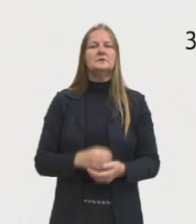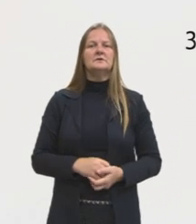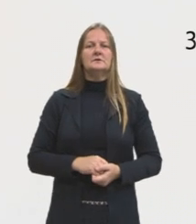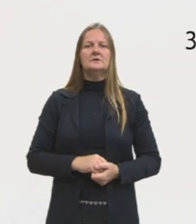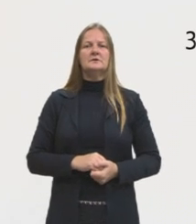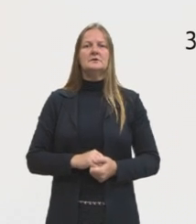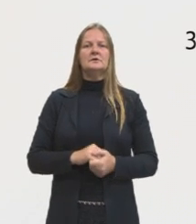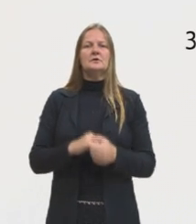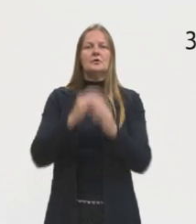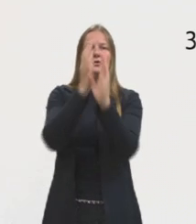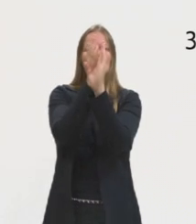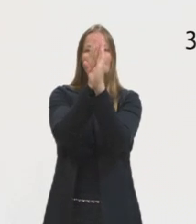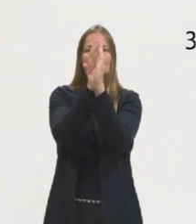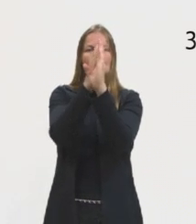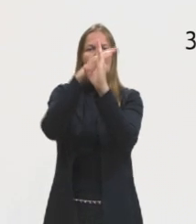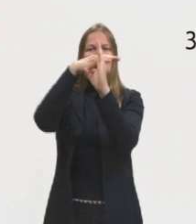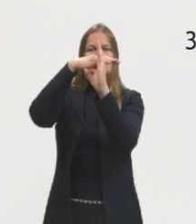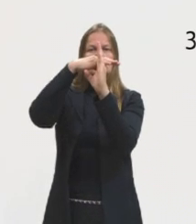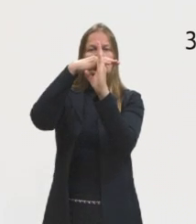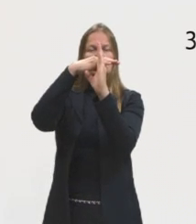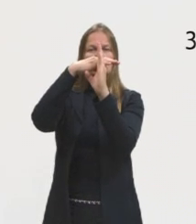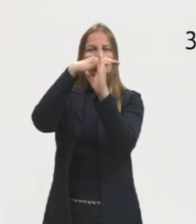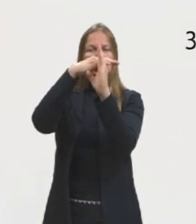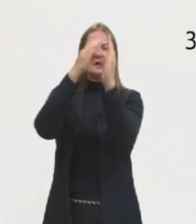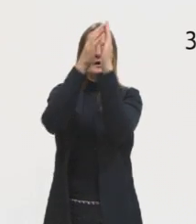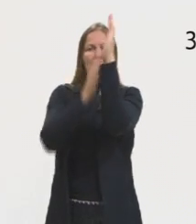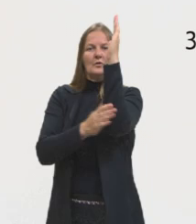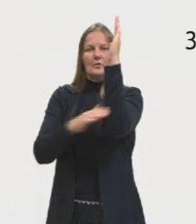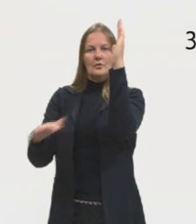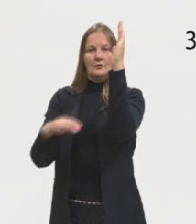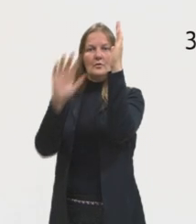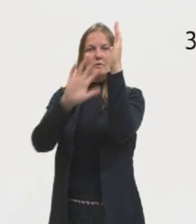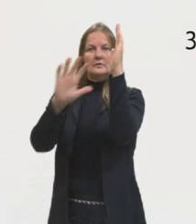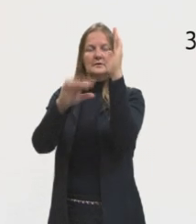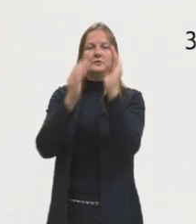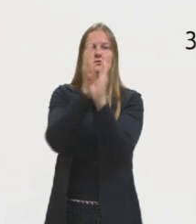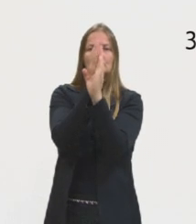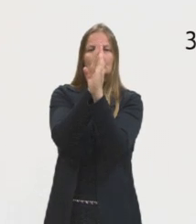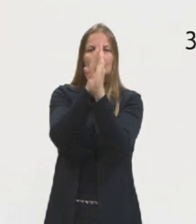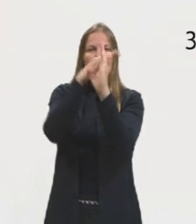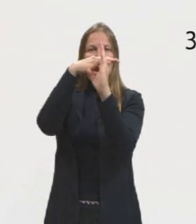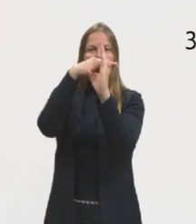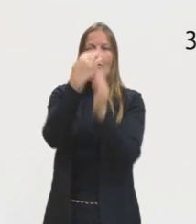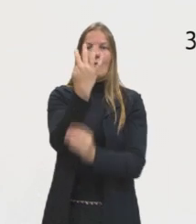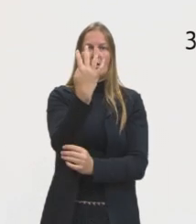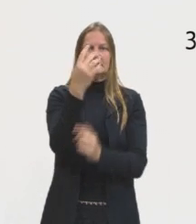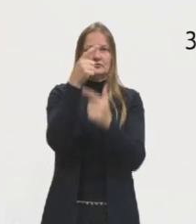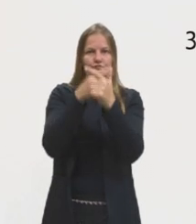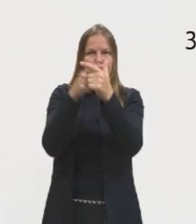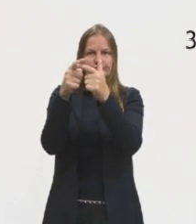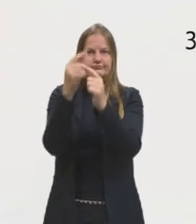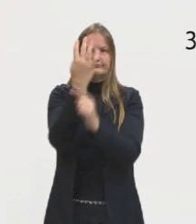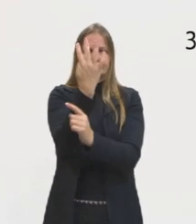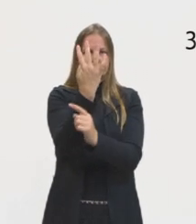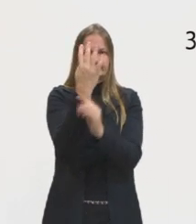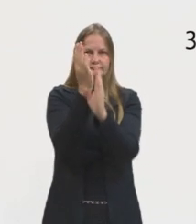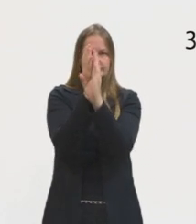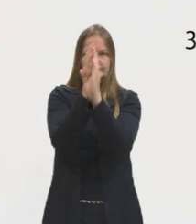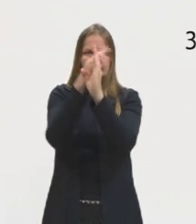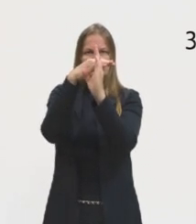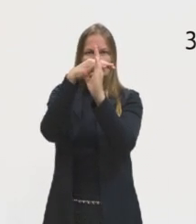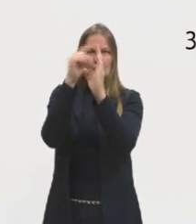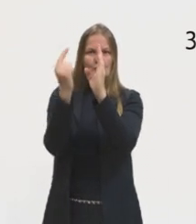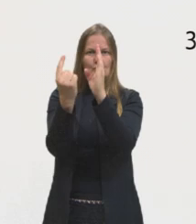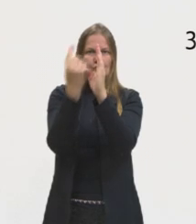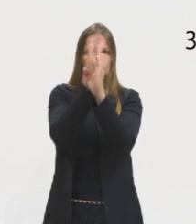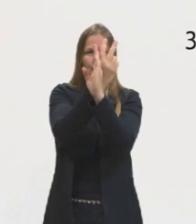passada em relação a quadrante certo o plano cartesiano de vídeo um plano em quatro planos ou seja em quatro